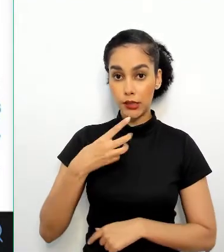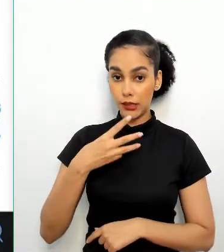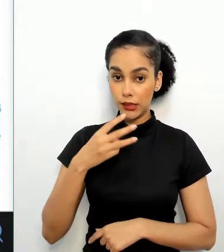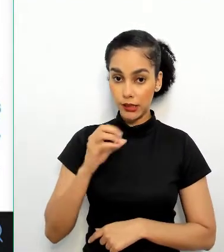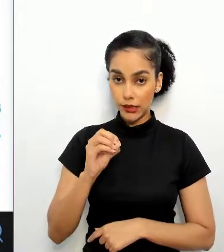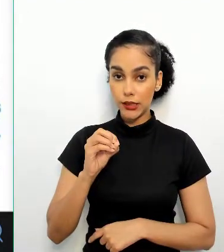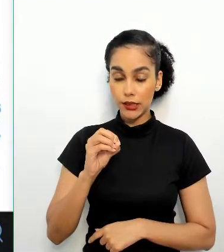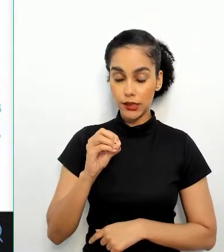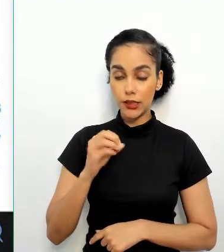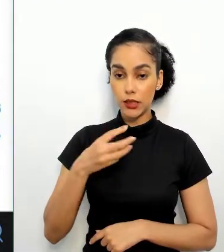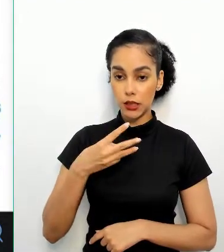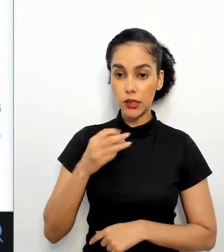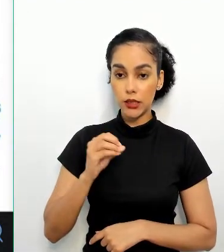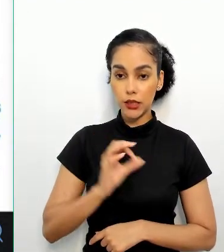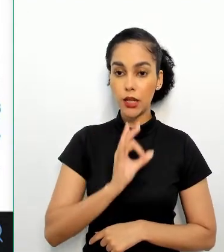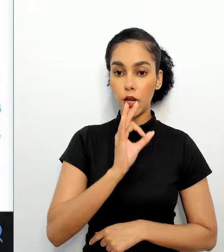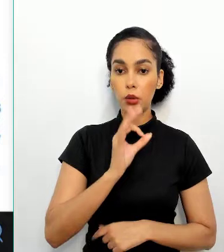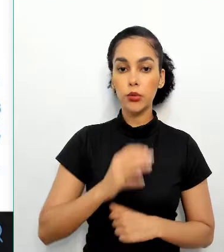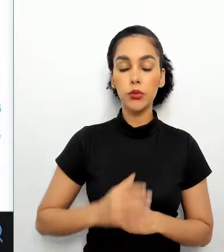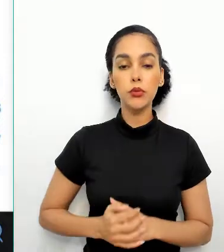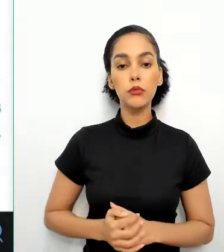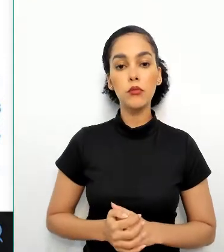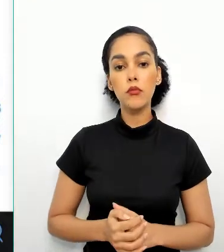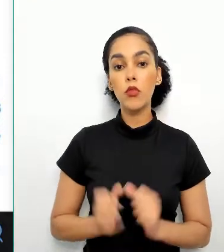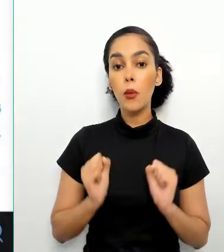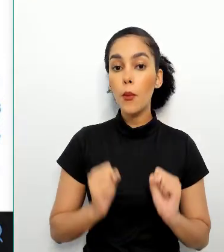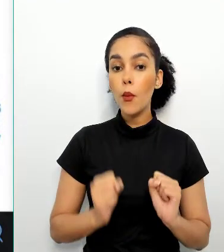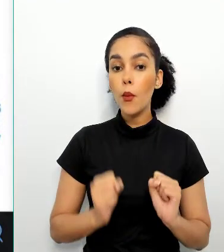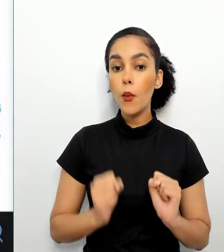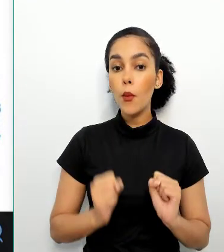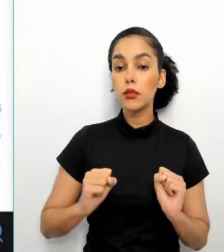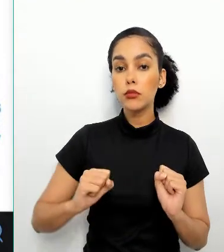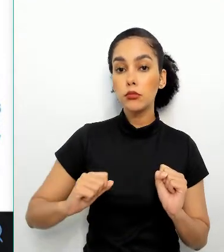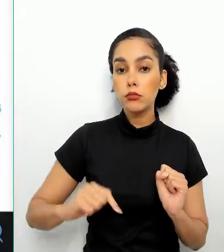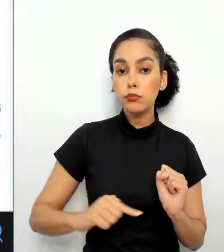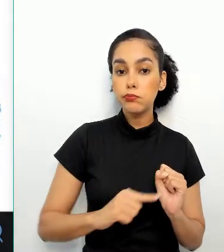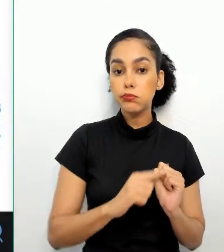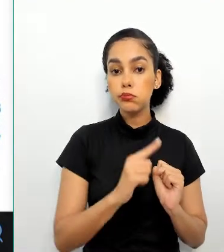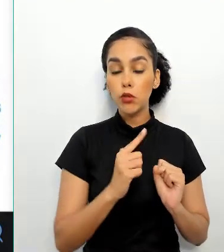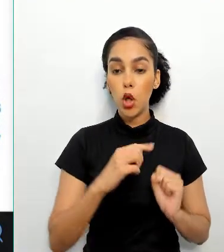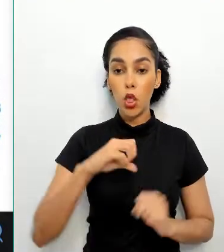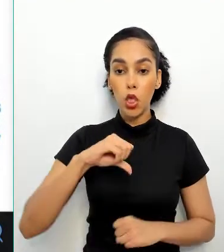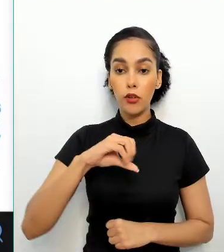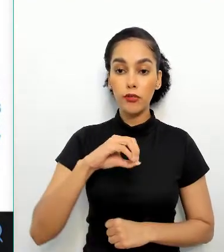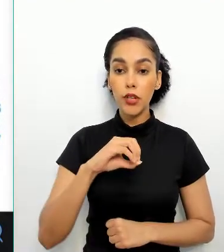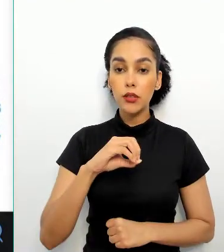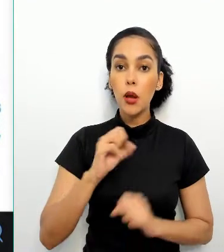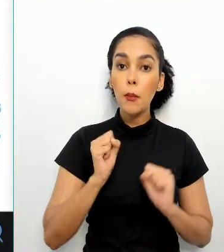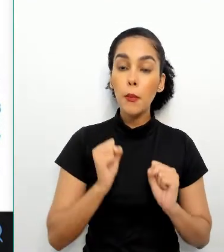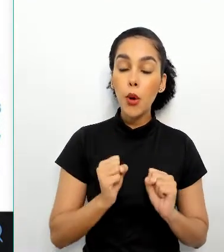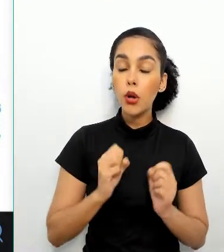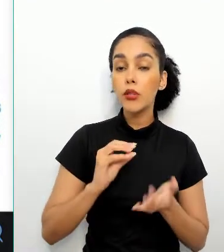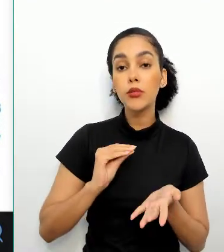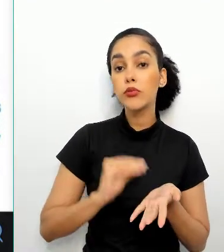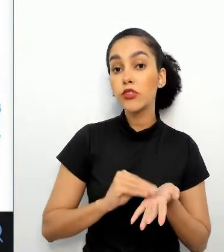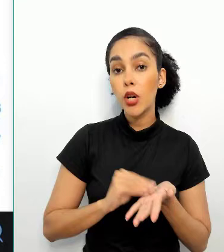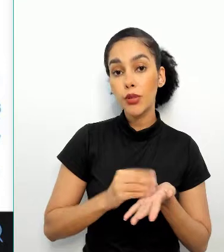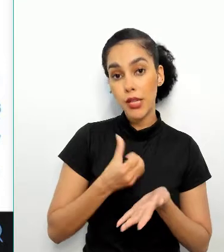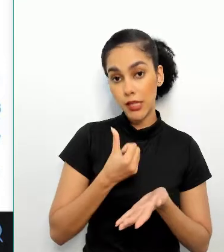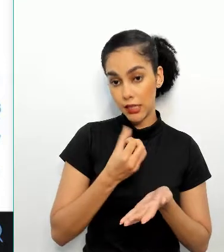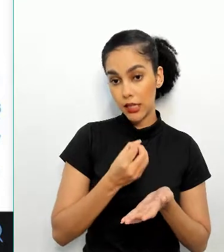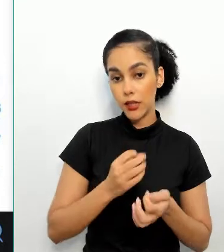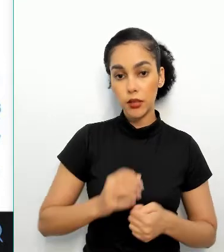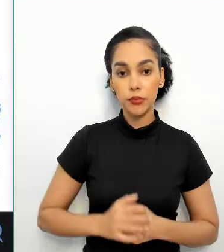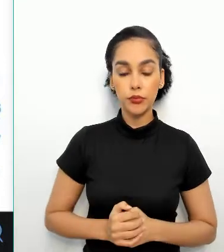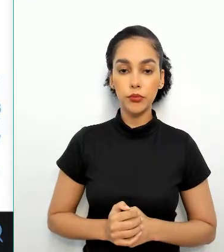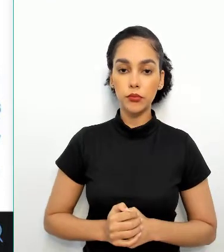graus, você pode completar para 90 graus, completar os 90. Para completar os 90, faltam 60 graus. Você pode fazer